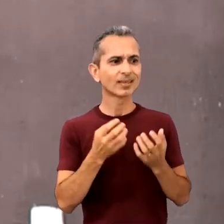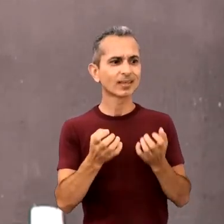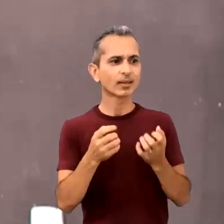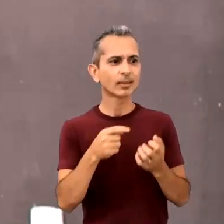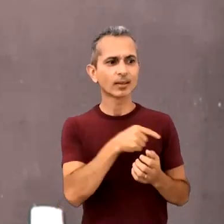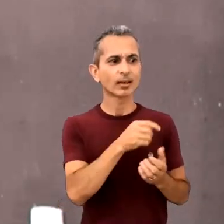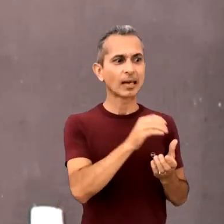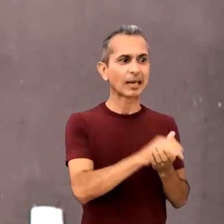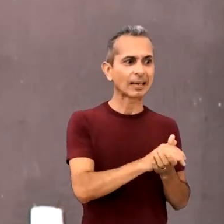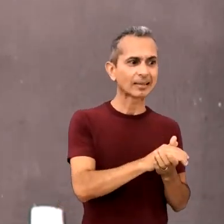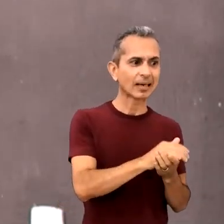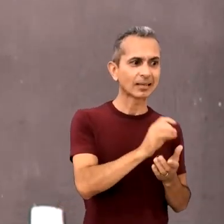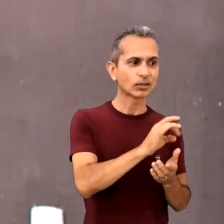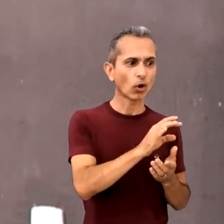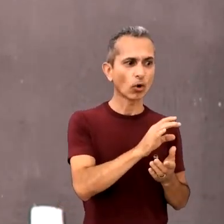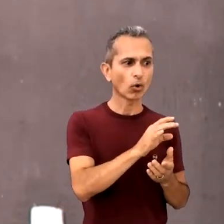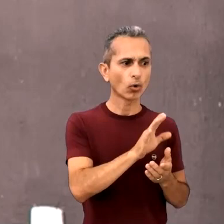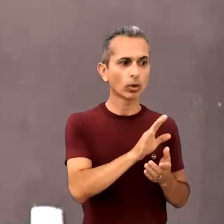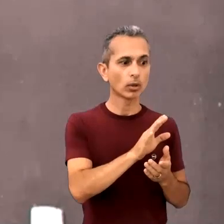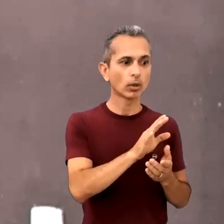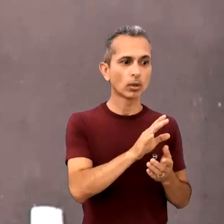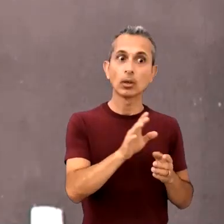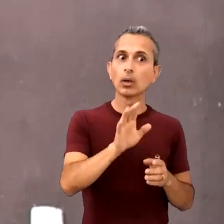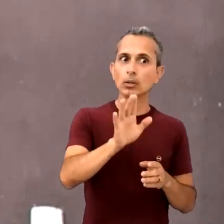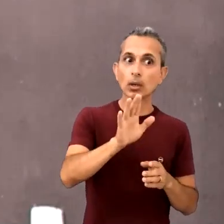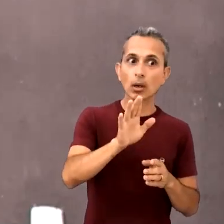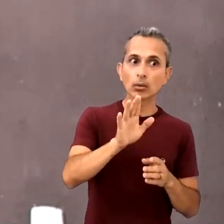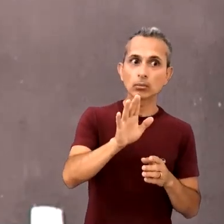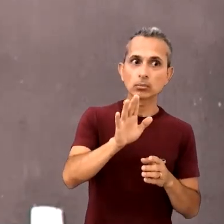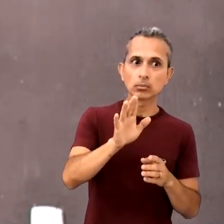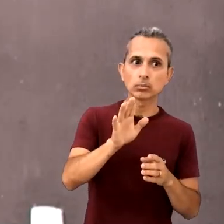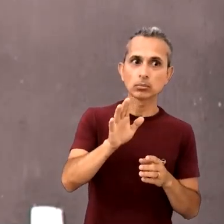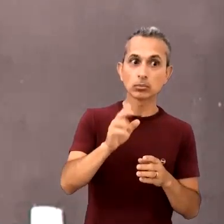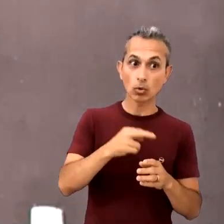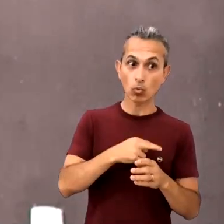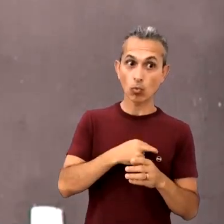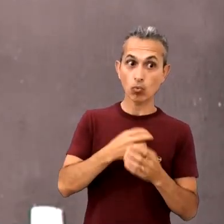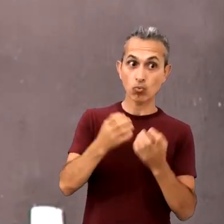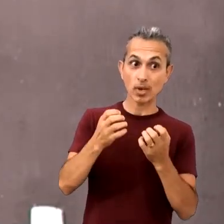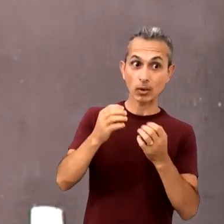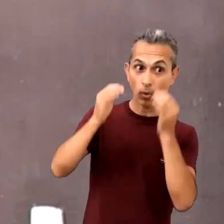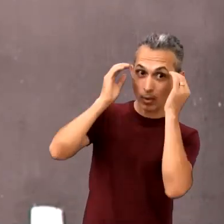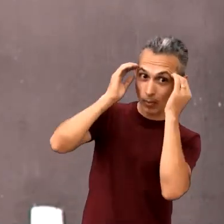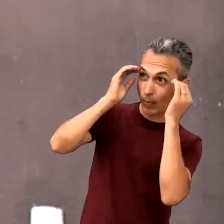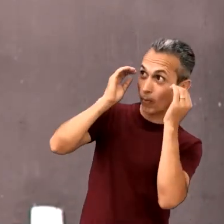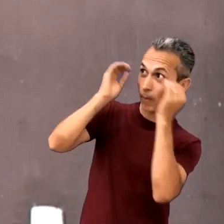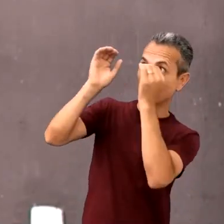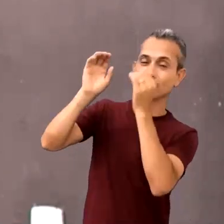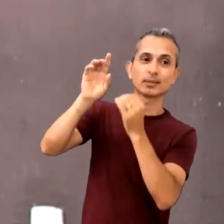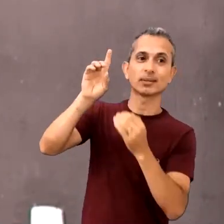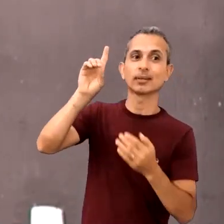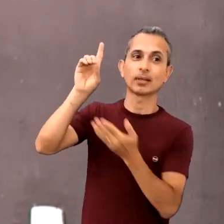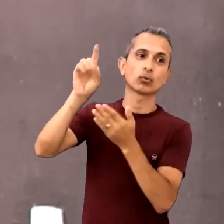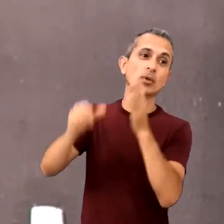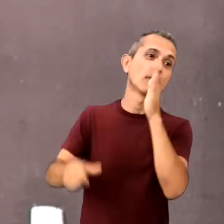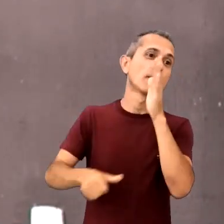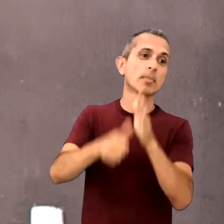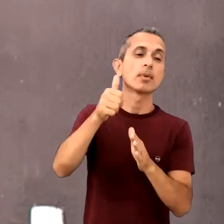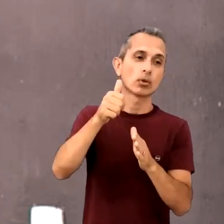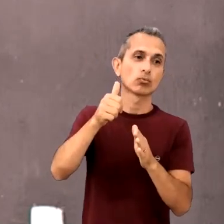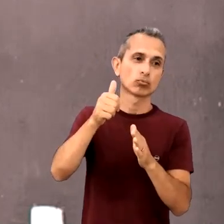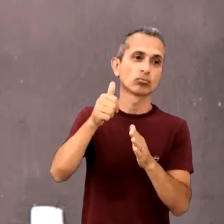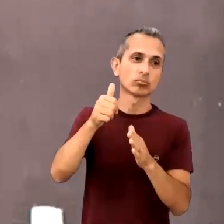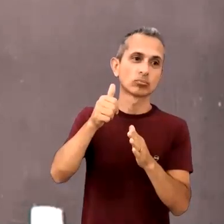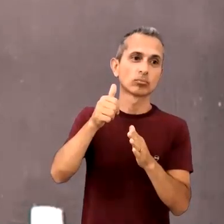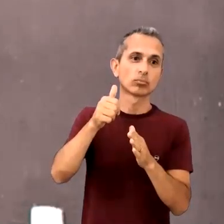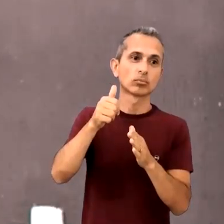Deus. Se o alvo dela fosse o resultado, não importava o método. Ela podia utilizar a sedução